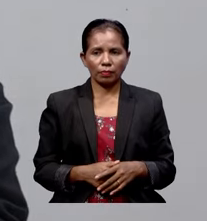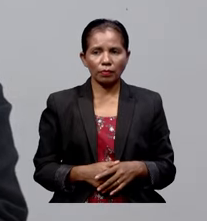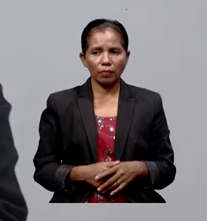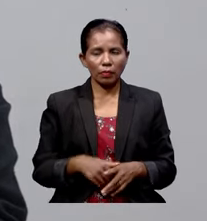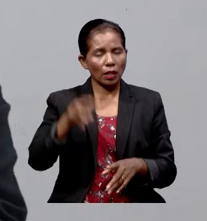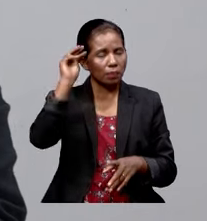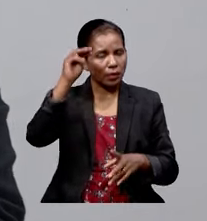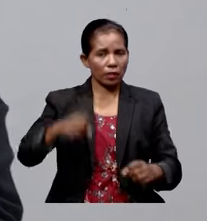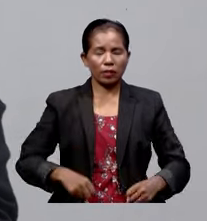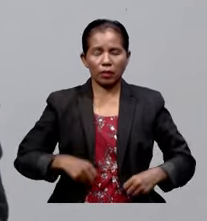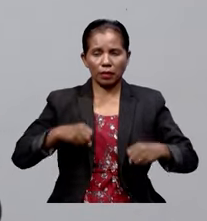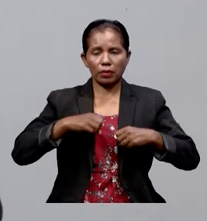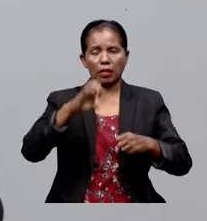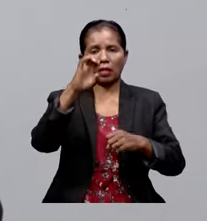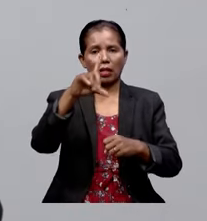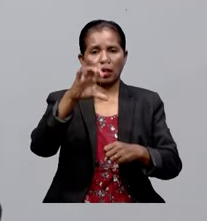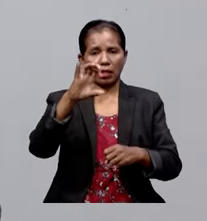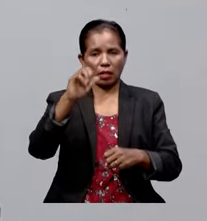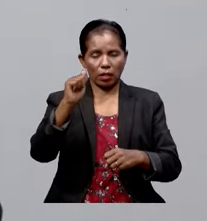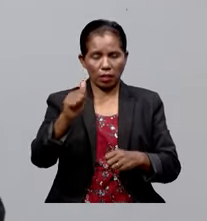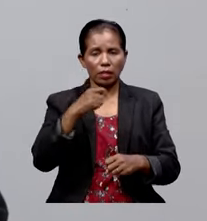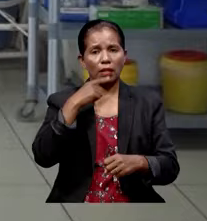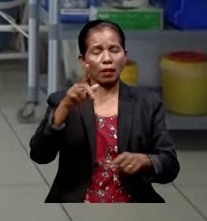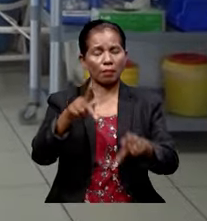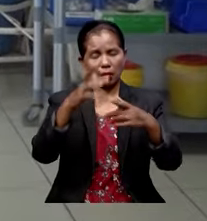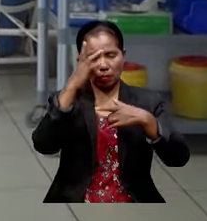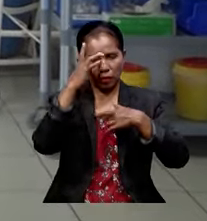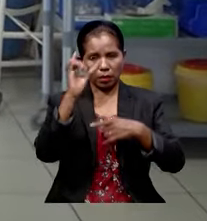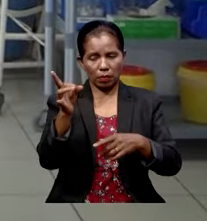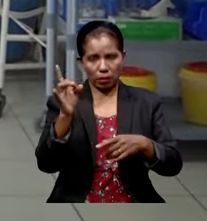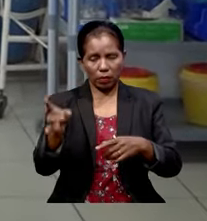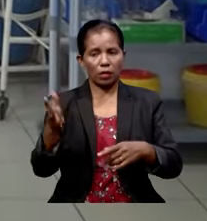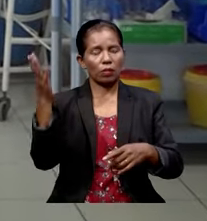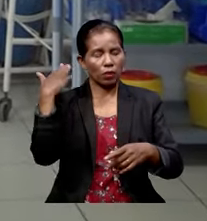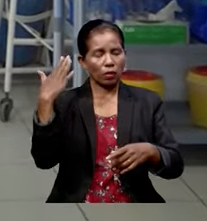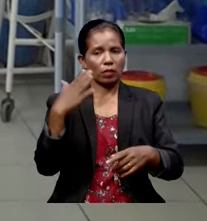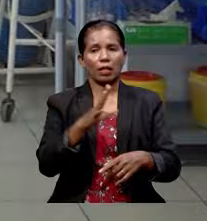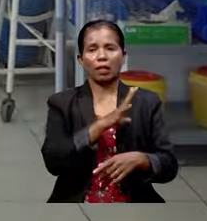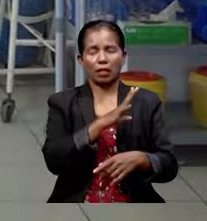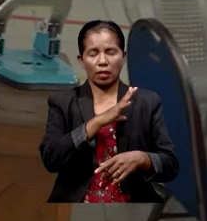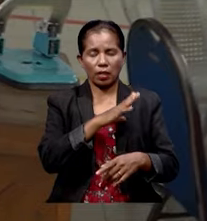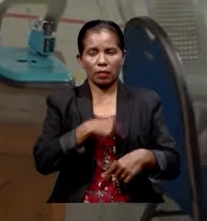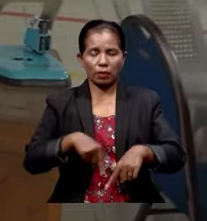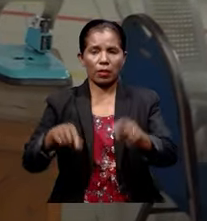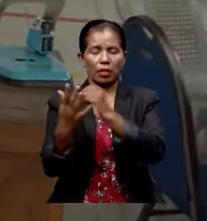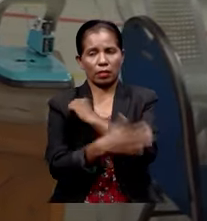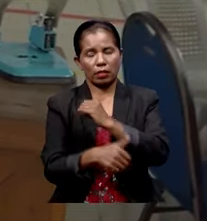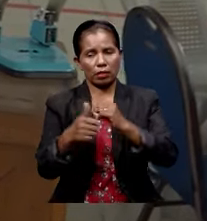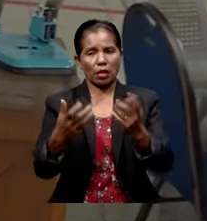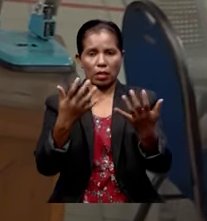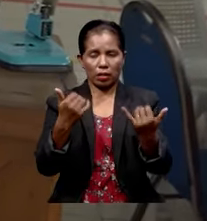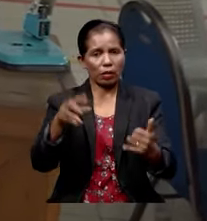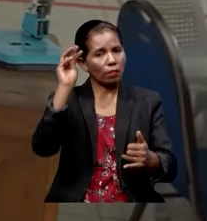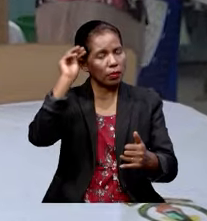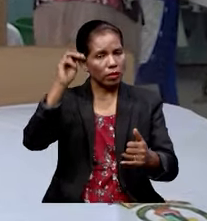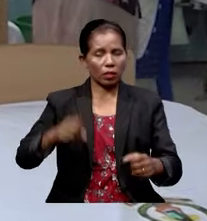Ministra Saúde Elia dos Reis Amaral Hateden, paciente Walunulu, nebe magdurante independente hela tu halo tratamento barailur, dadaune